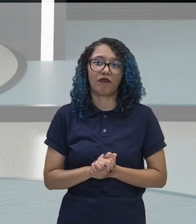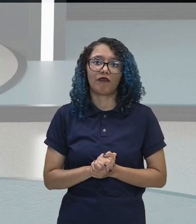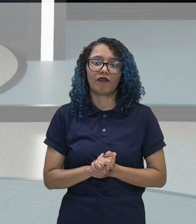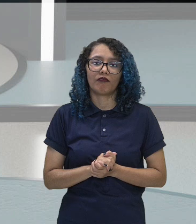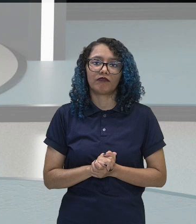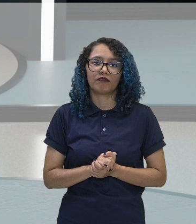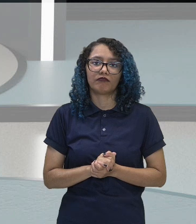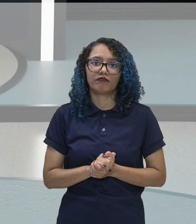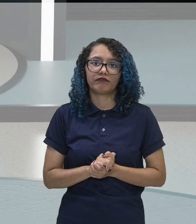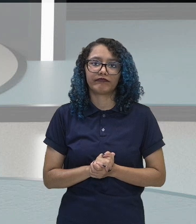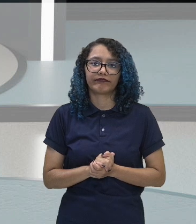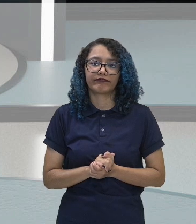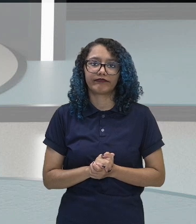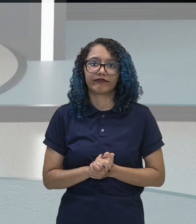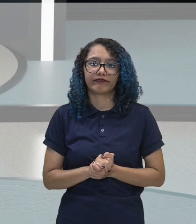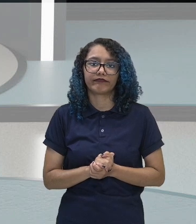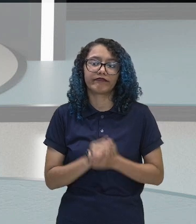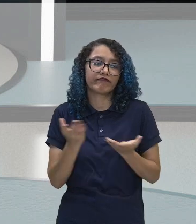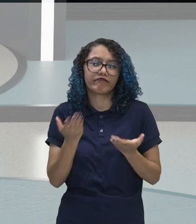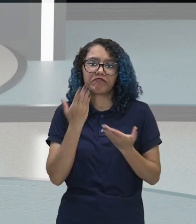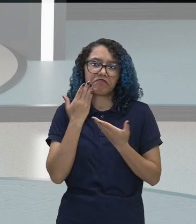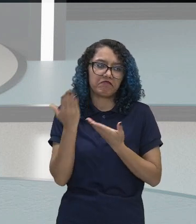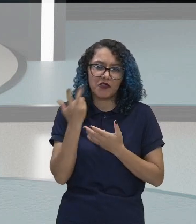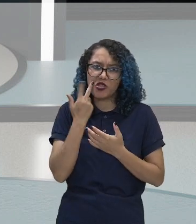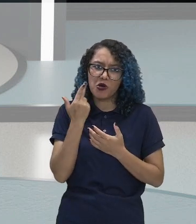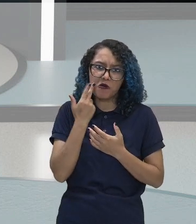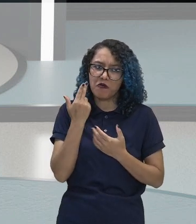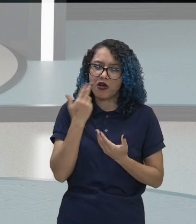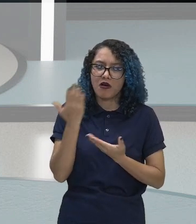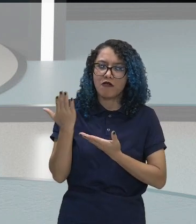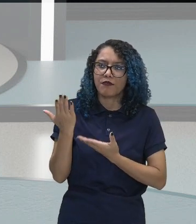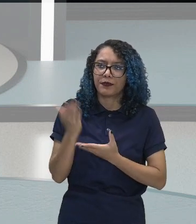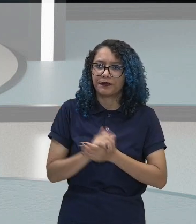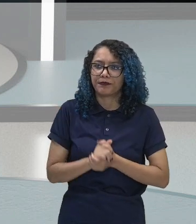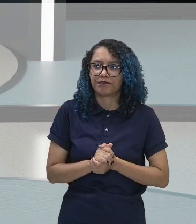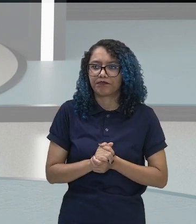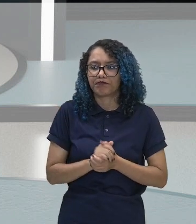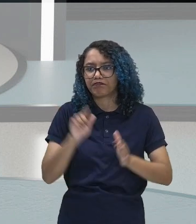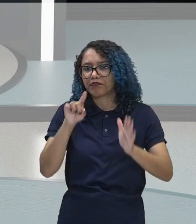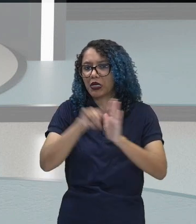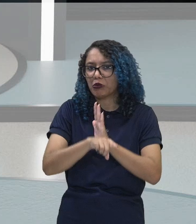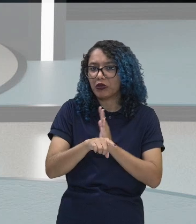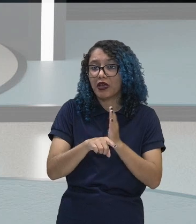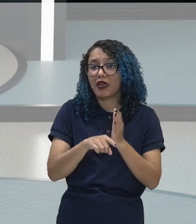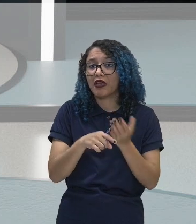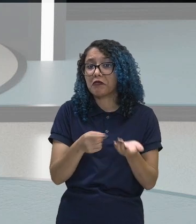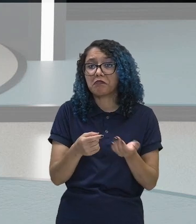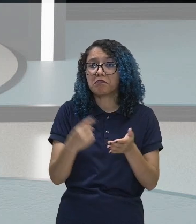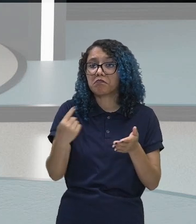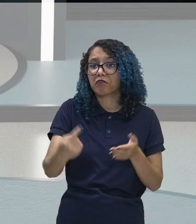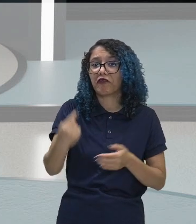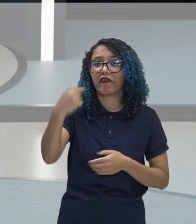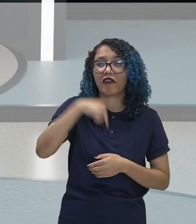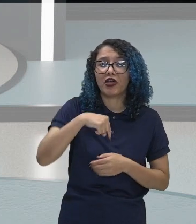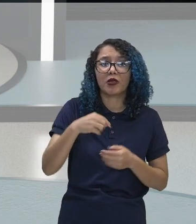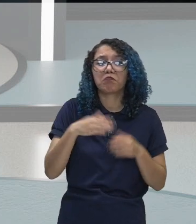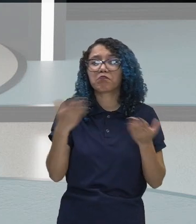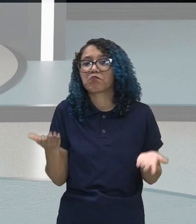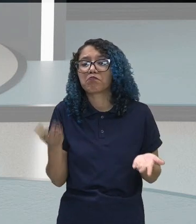Na nossa linguagem coloquial é muito comum, né? Perguntei quando viria, ele disse que não